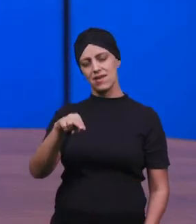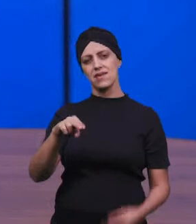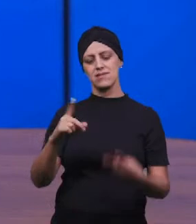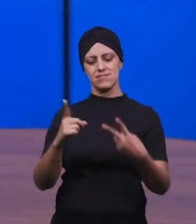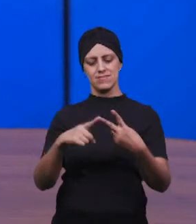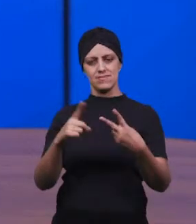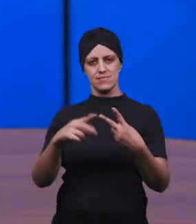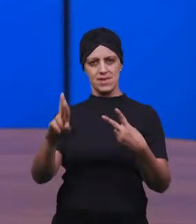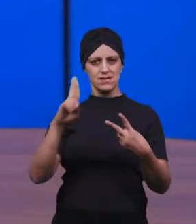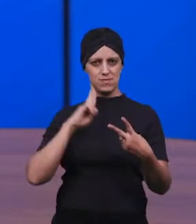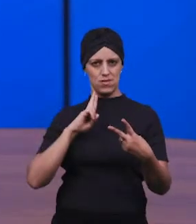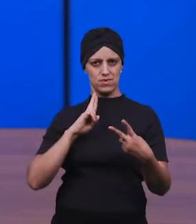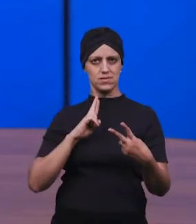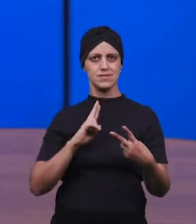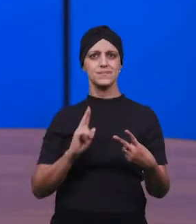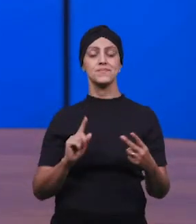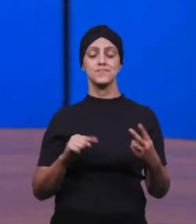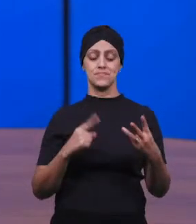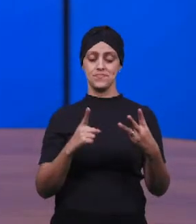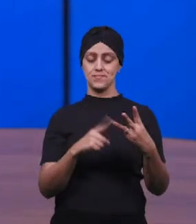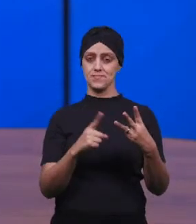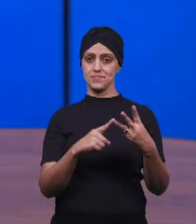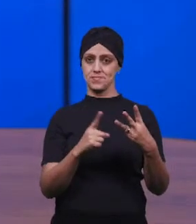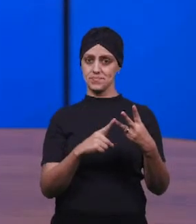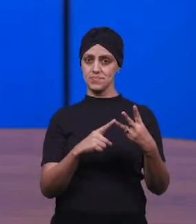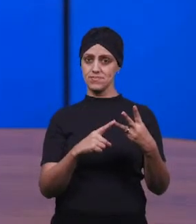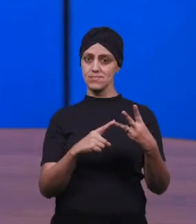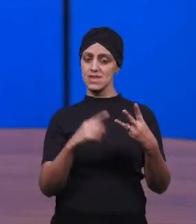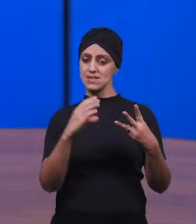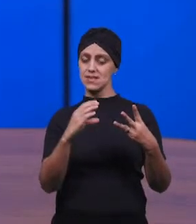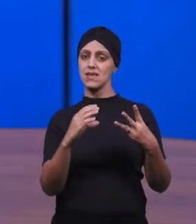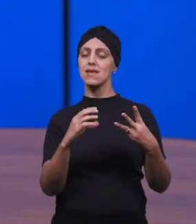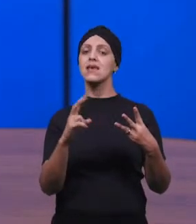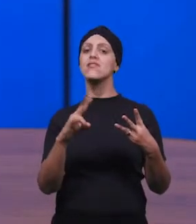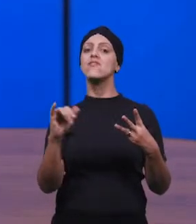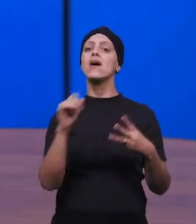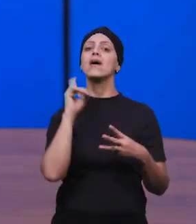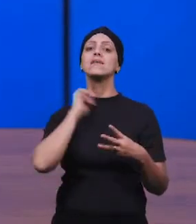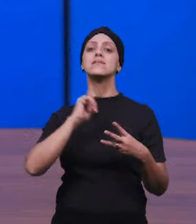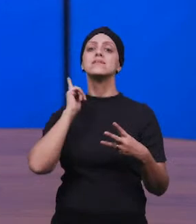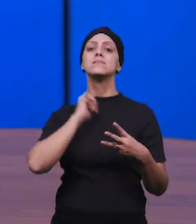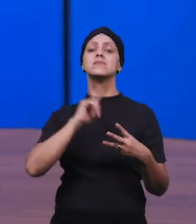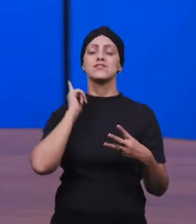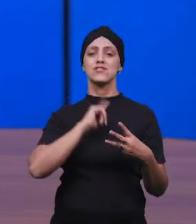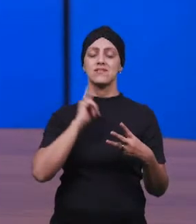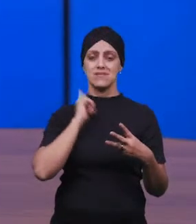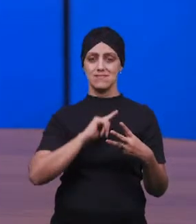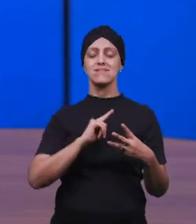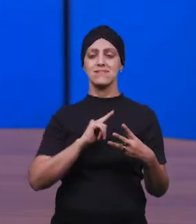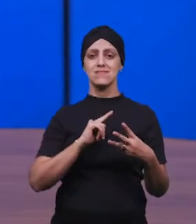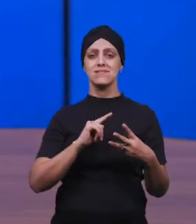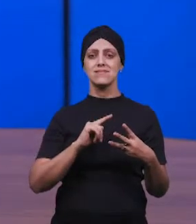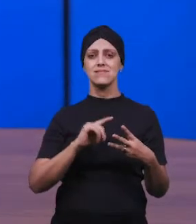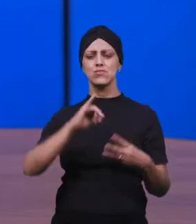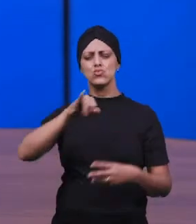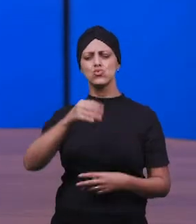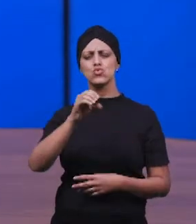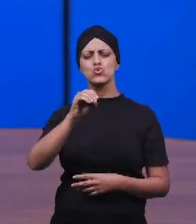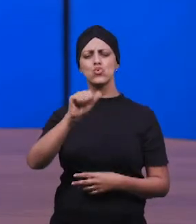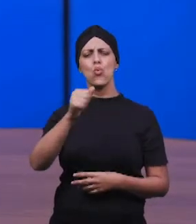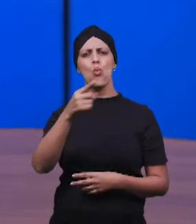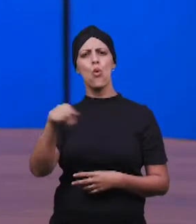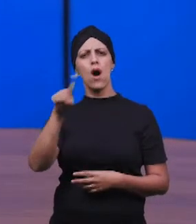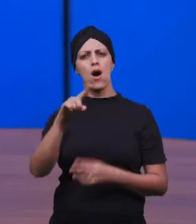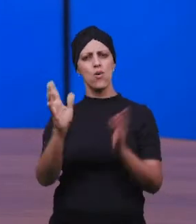Zorek, ela vai responder a letra B. E depois vem a letra C no estado de Minas Gerais, e quem vai responder é o